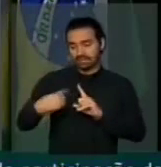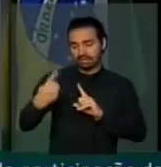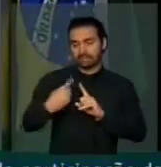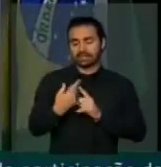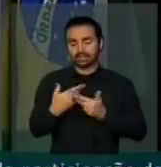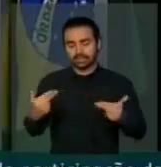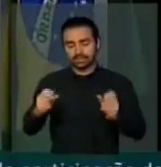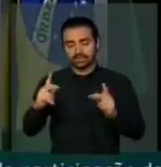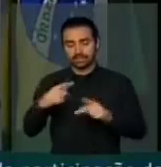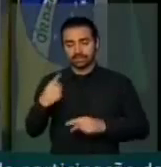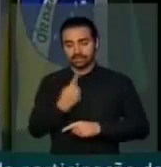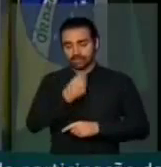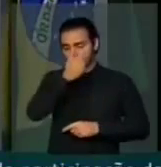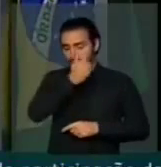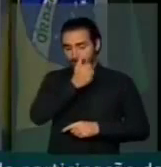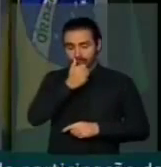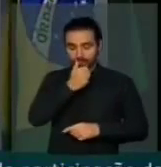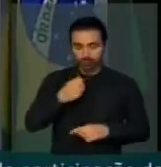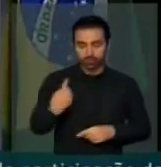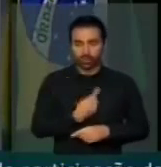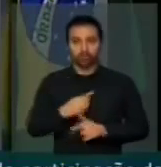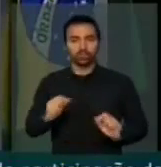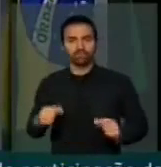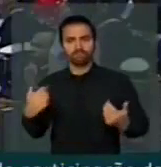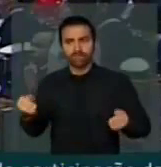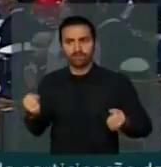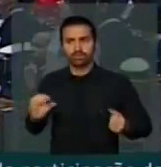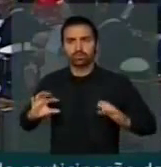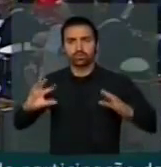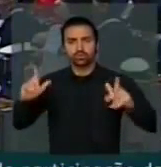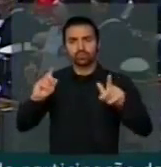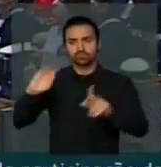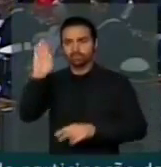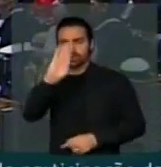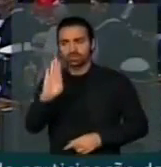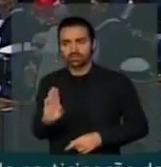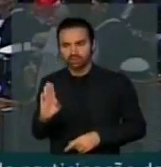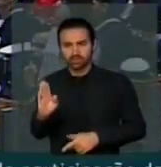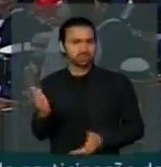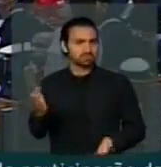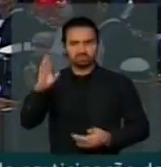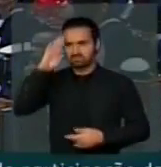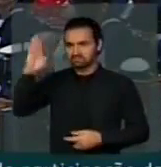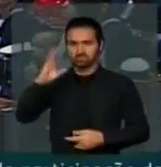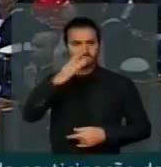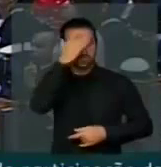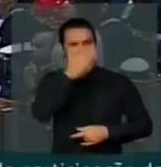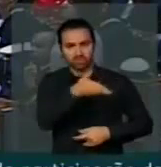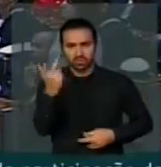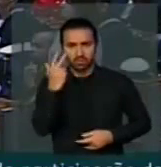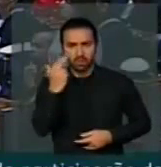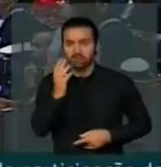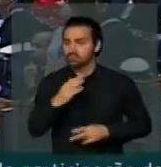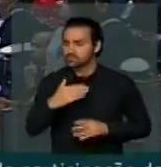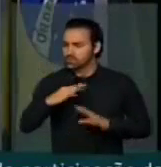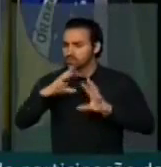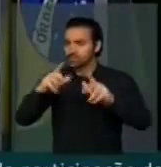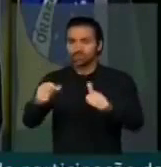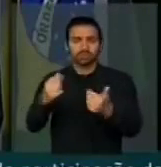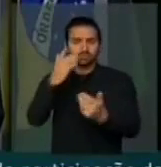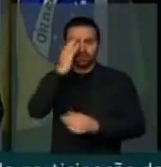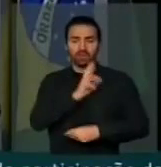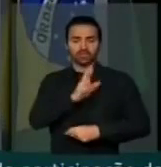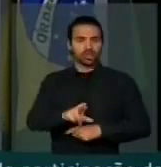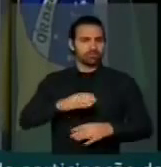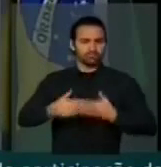motivos para, mais do que nunca, todos os brasileiros, militares, civis, todos,